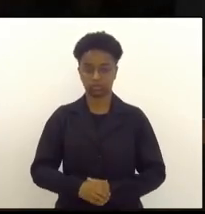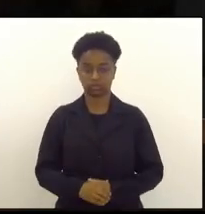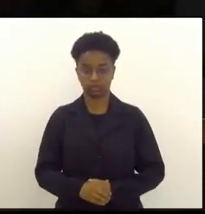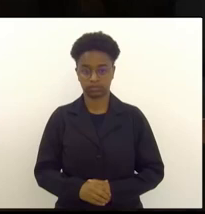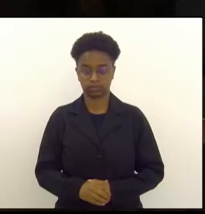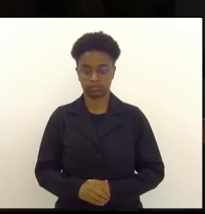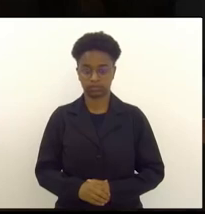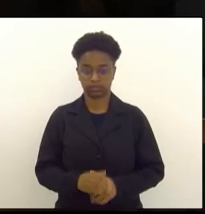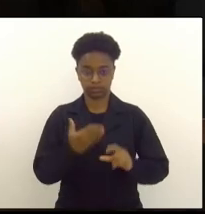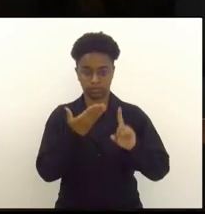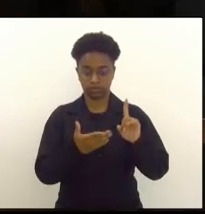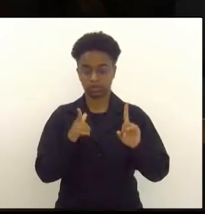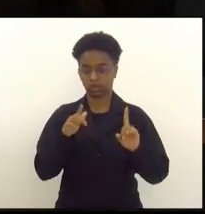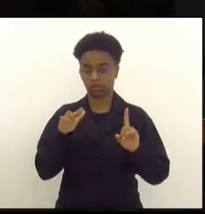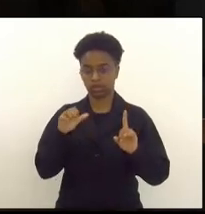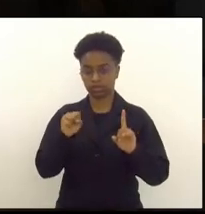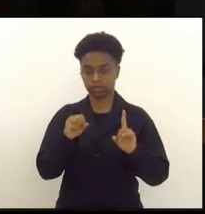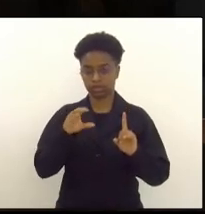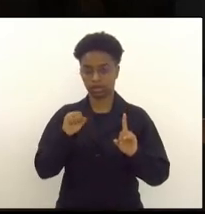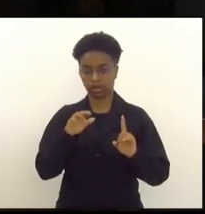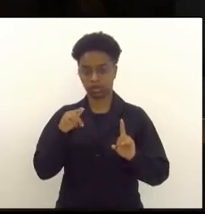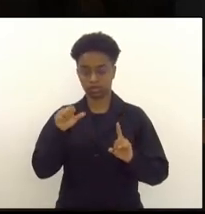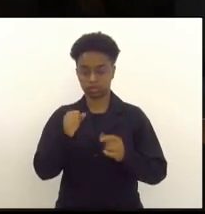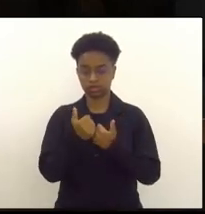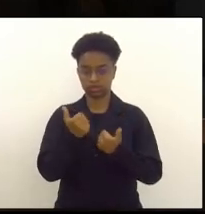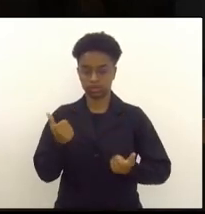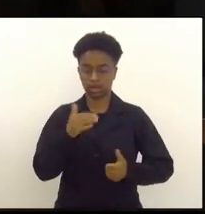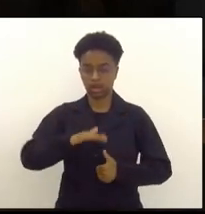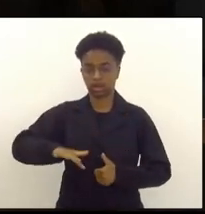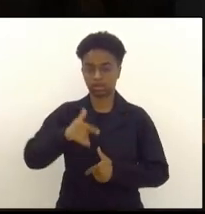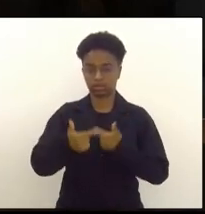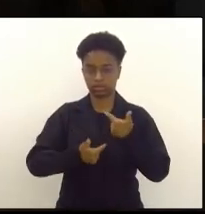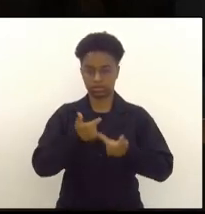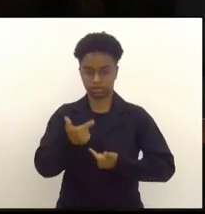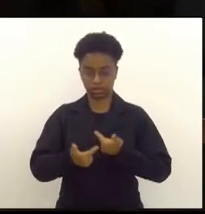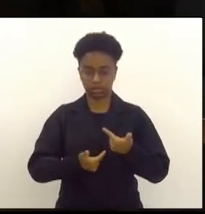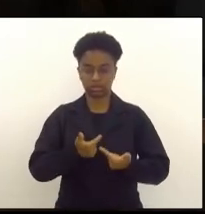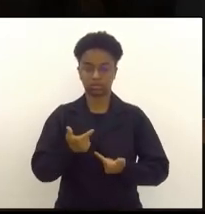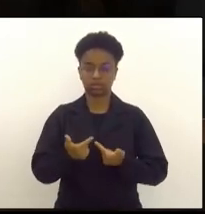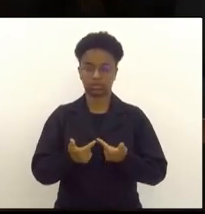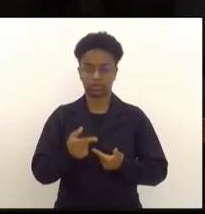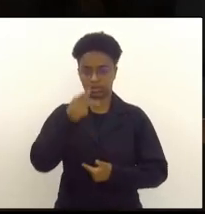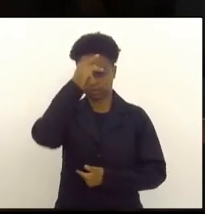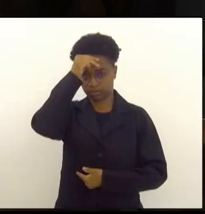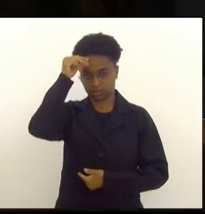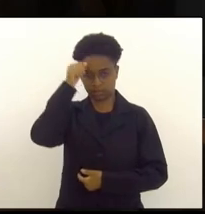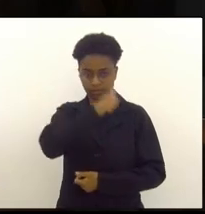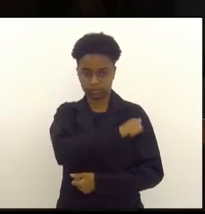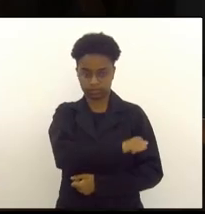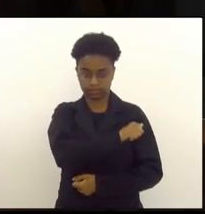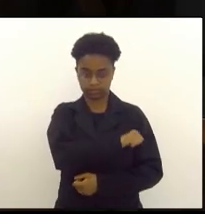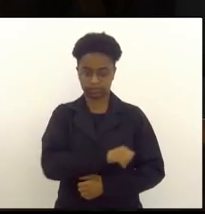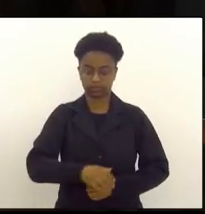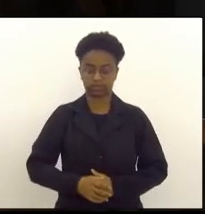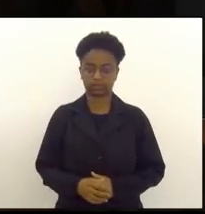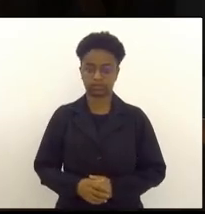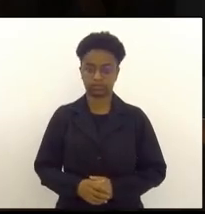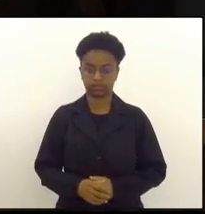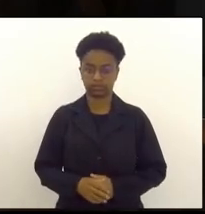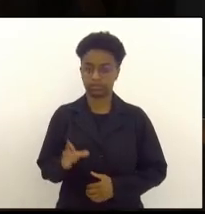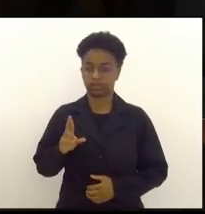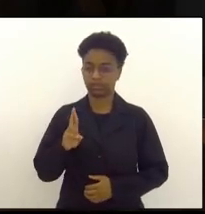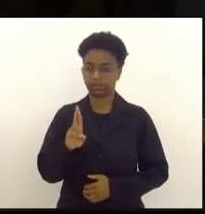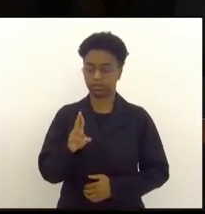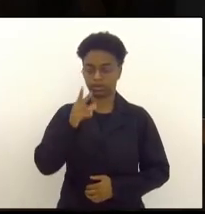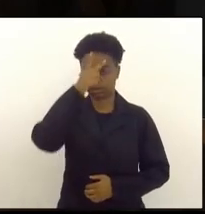do senhor Luiz Carlos Serafim, subsecretário de trabalho da Prefeitura do Rio de Janeiro,